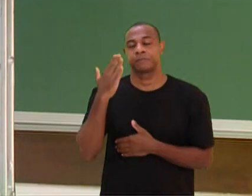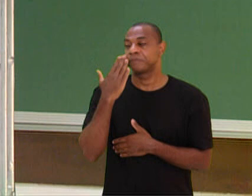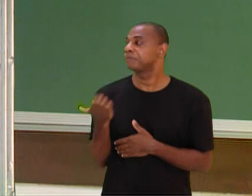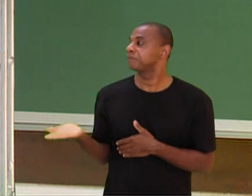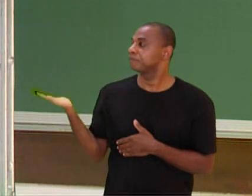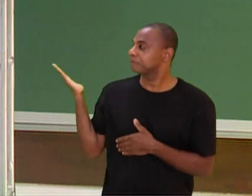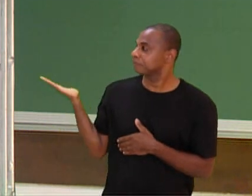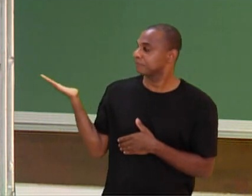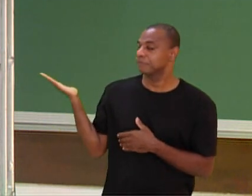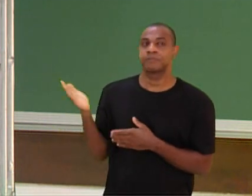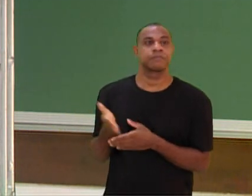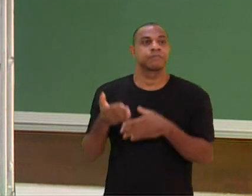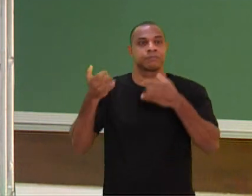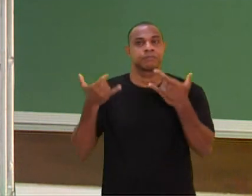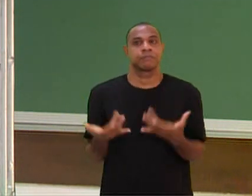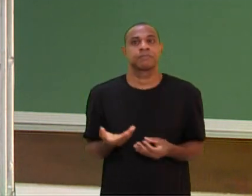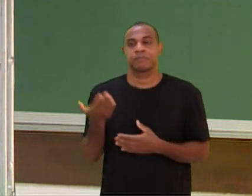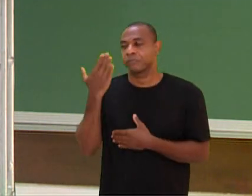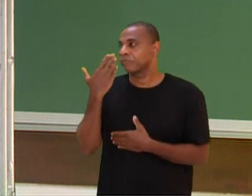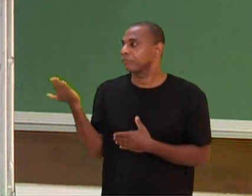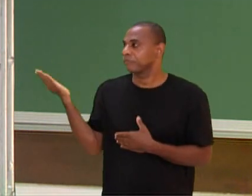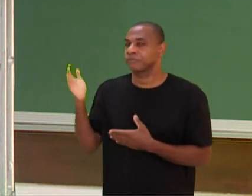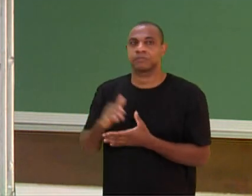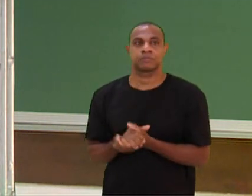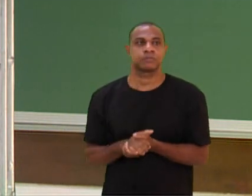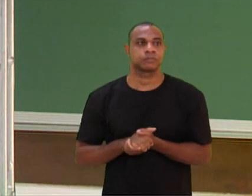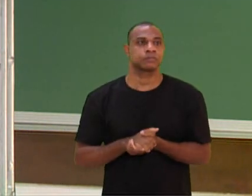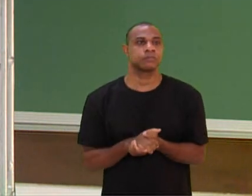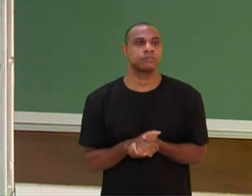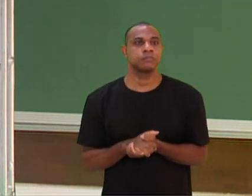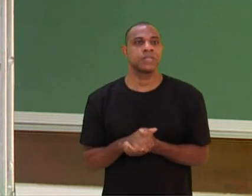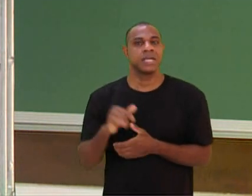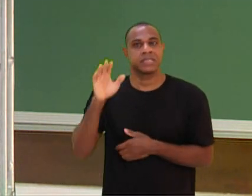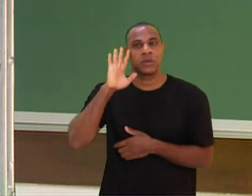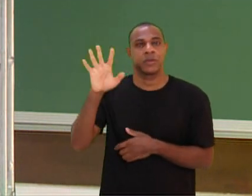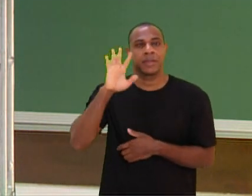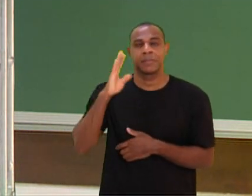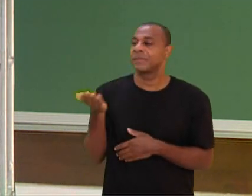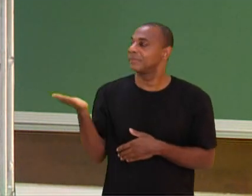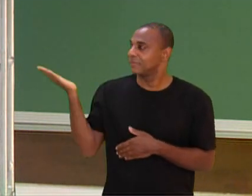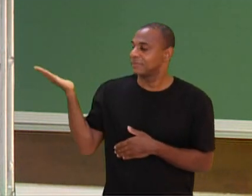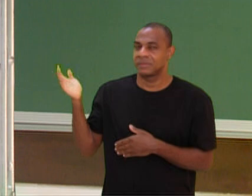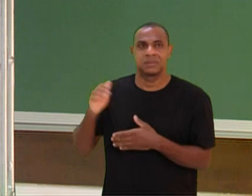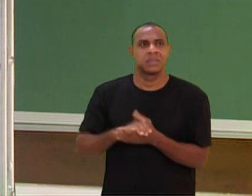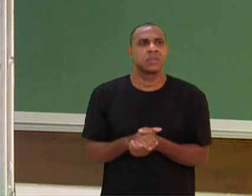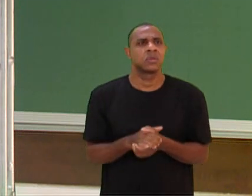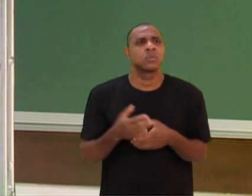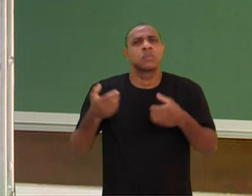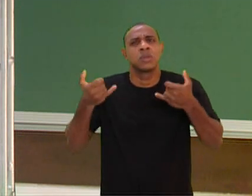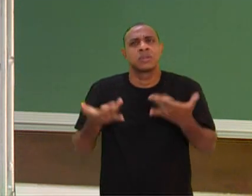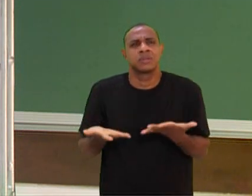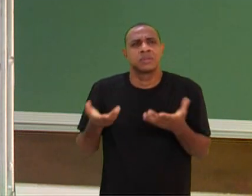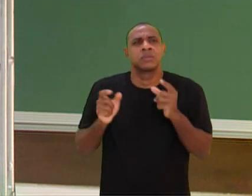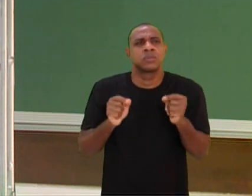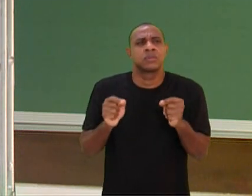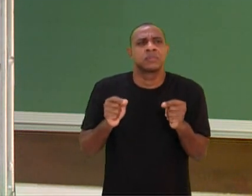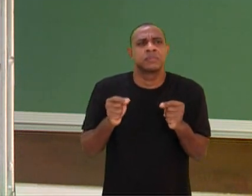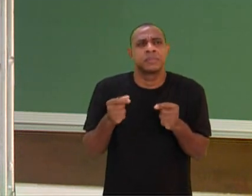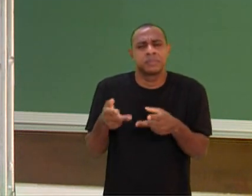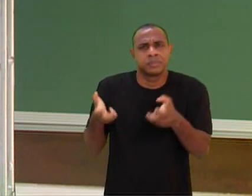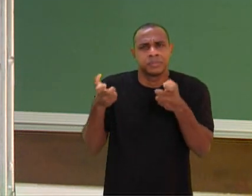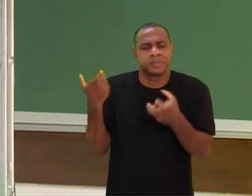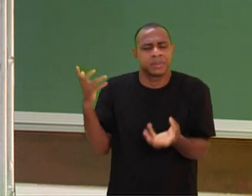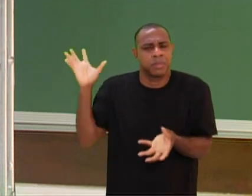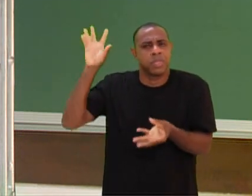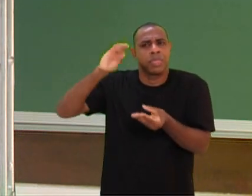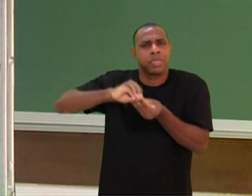falar um pouquinho aqui sobre essa questão do Teorema de Stevens aqui. Bem, quando a gente fala sobre isso, nós devemos retomar